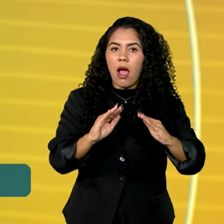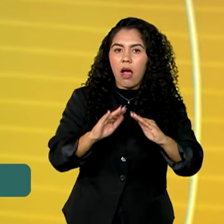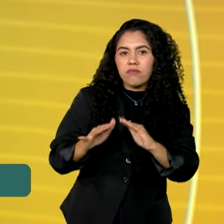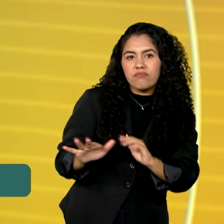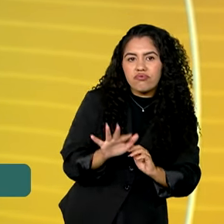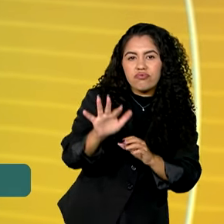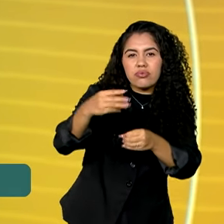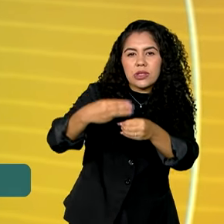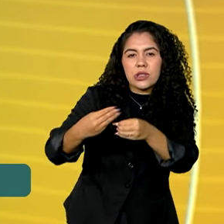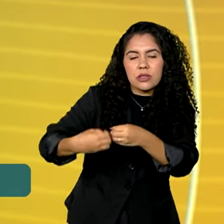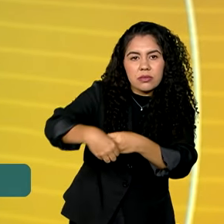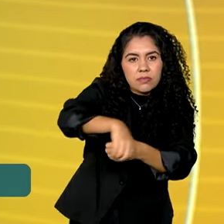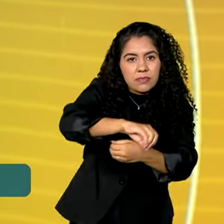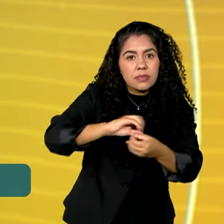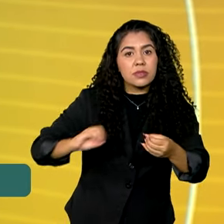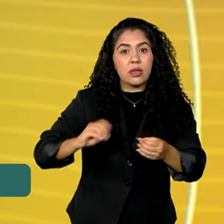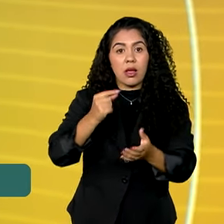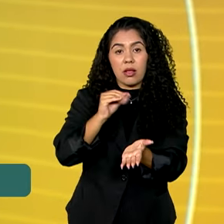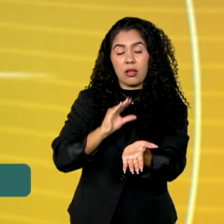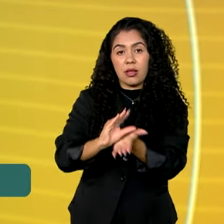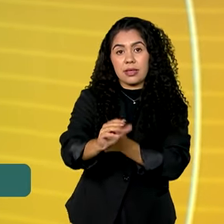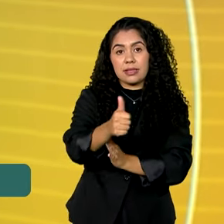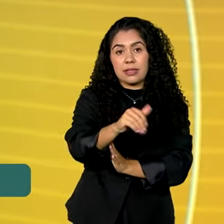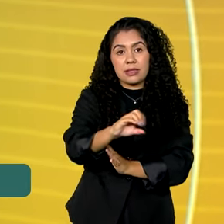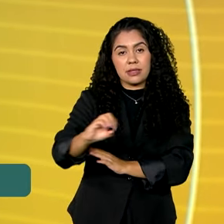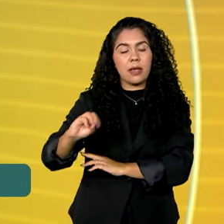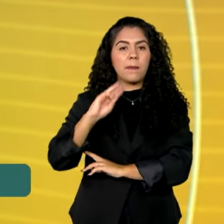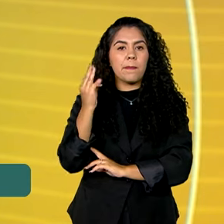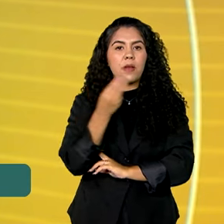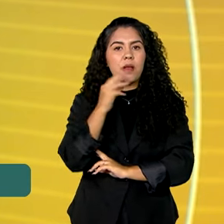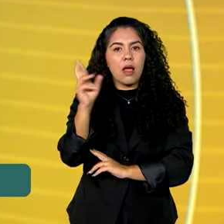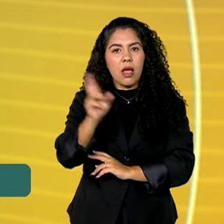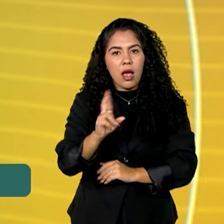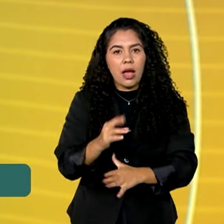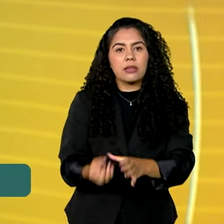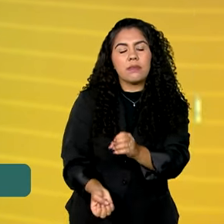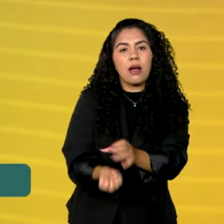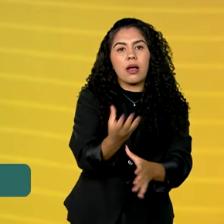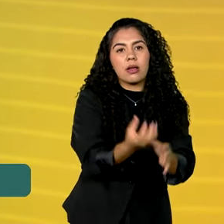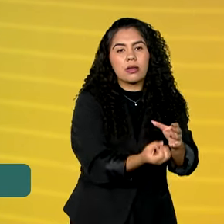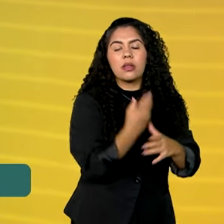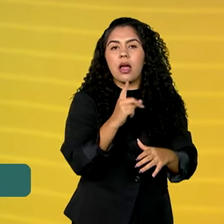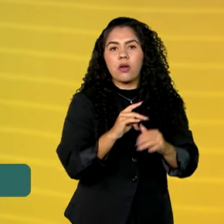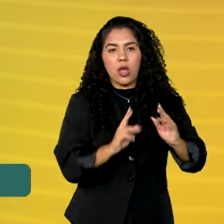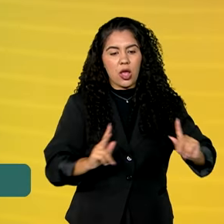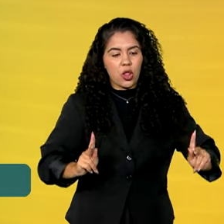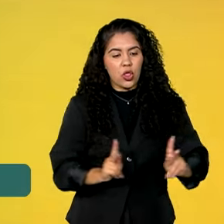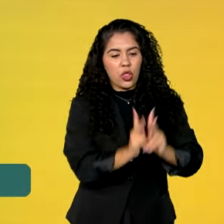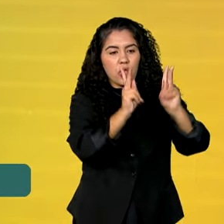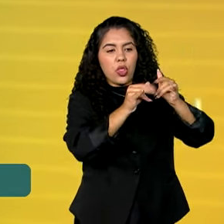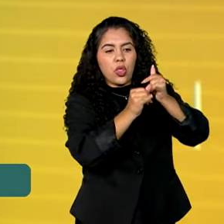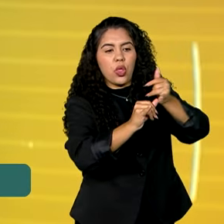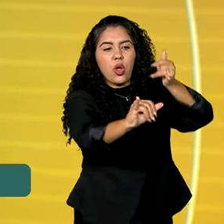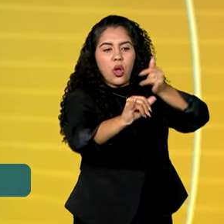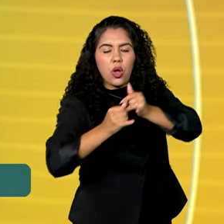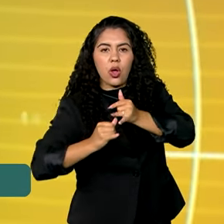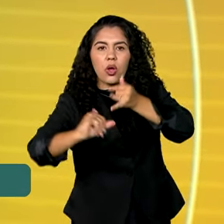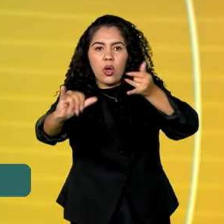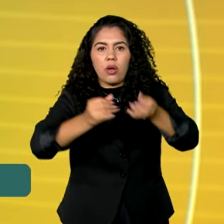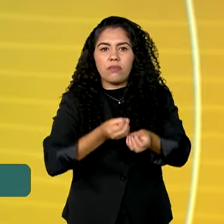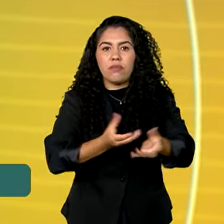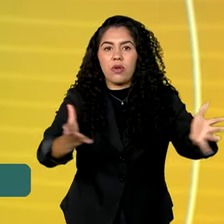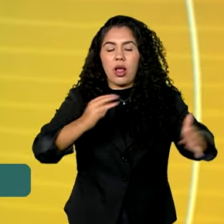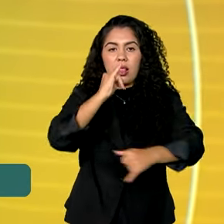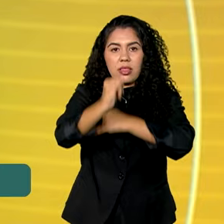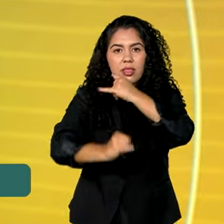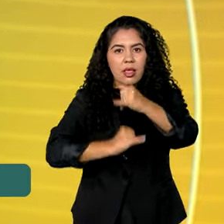de R$ 100 milhões para a instalação de 145 torres de telecomunicações que vão levar internet de alta